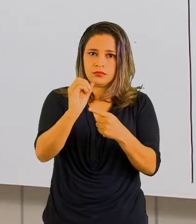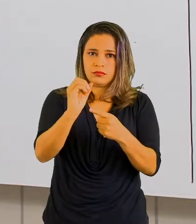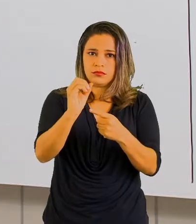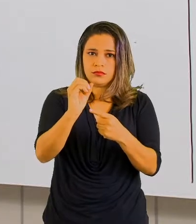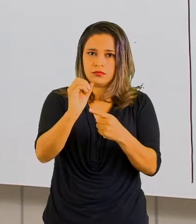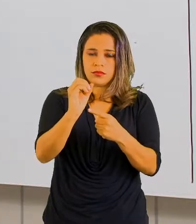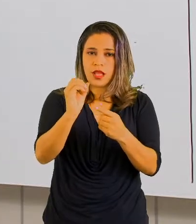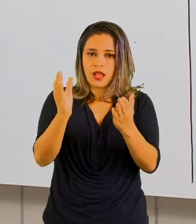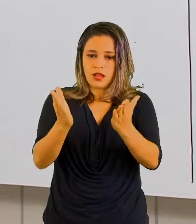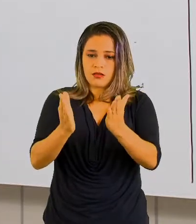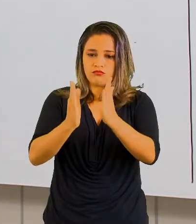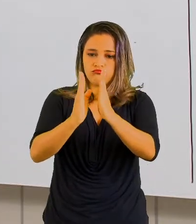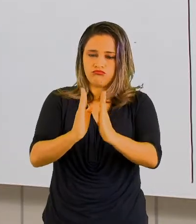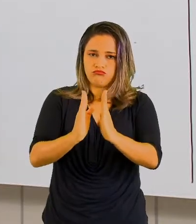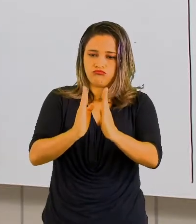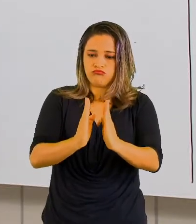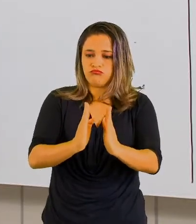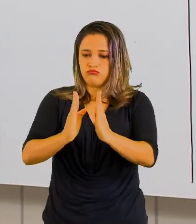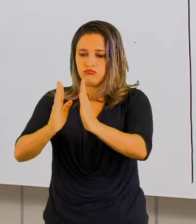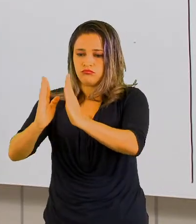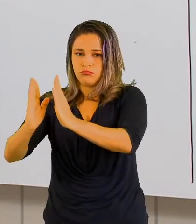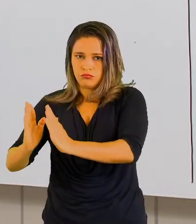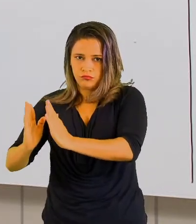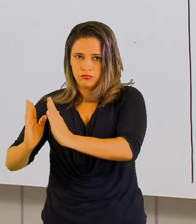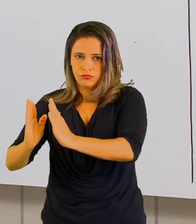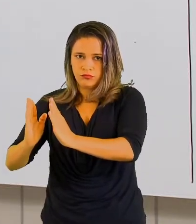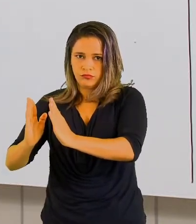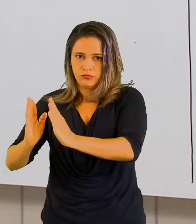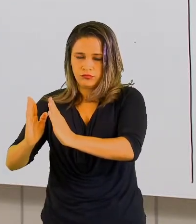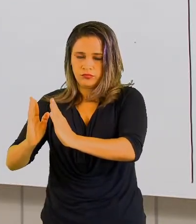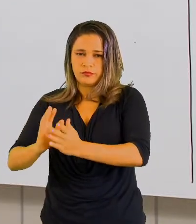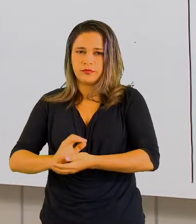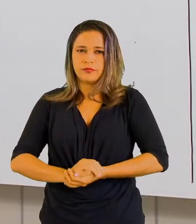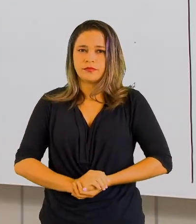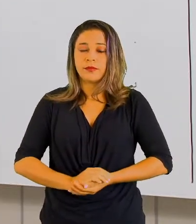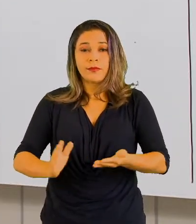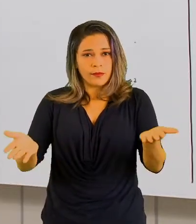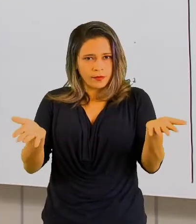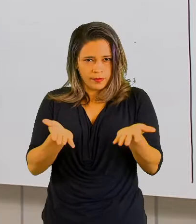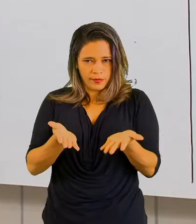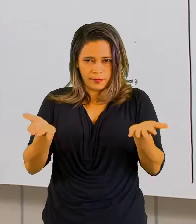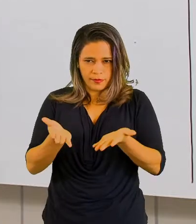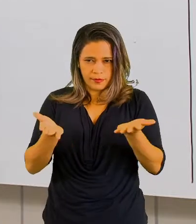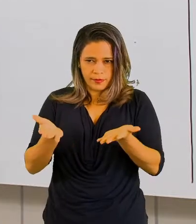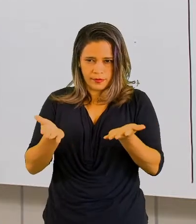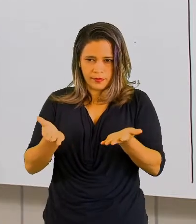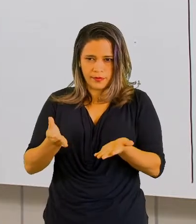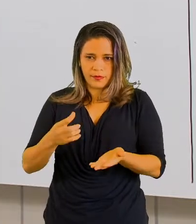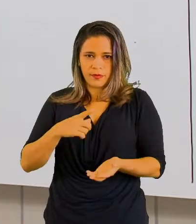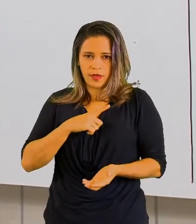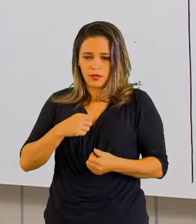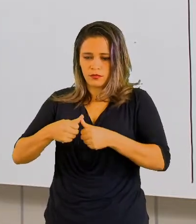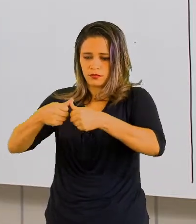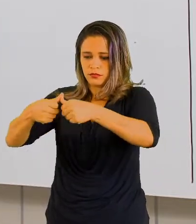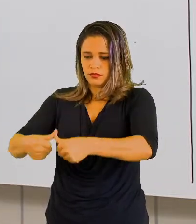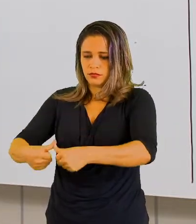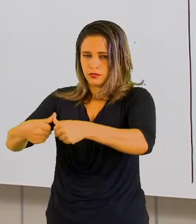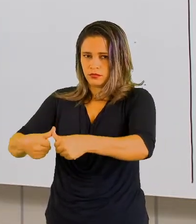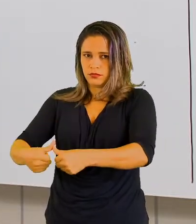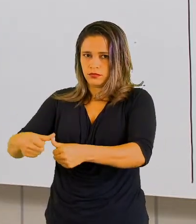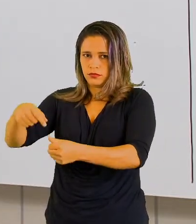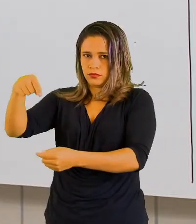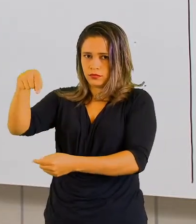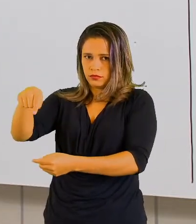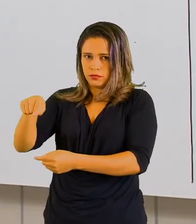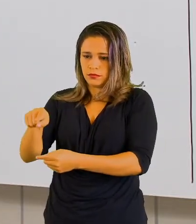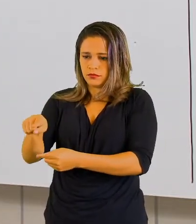deslocamento de 2 unidades para cá. Agora, da posição em que eu me encontro, que é aqui na